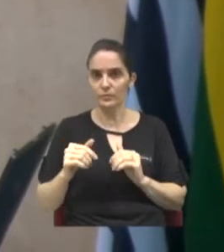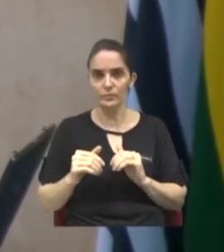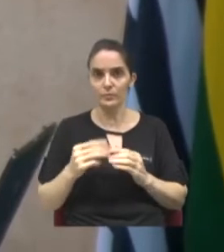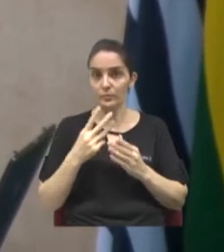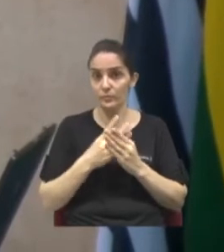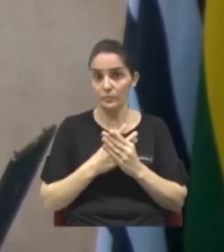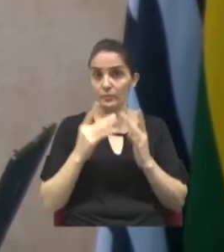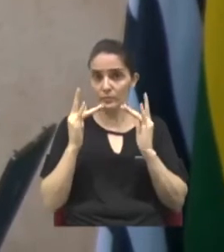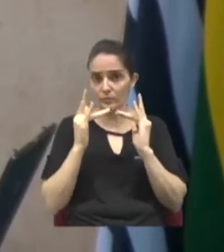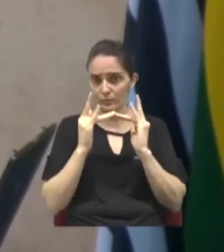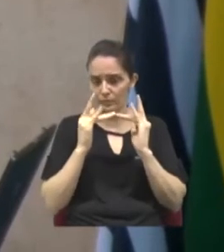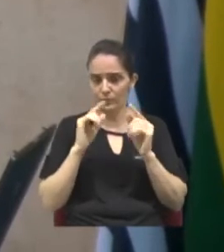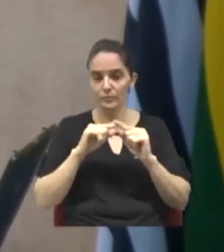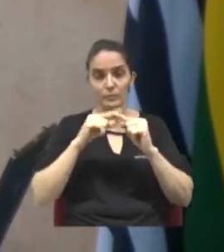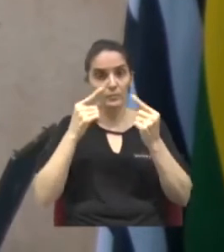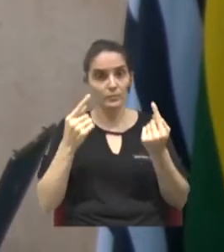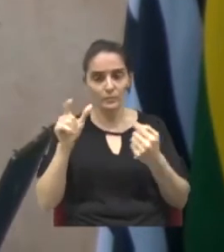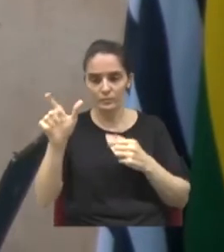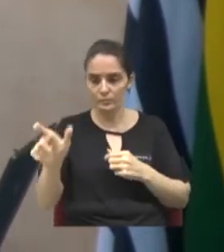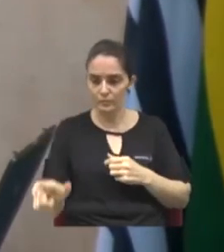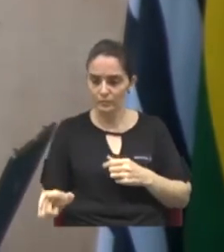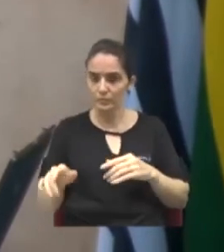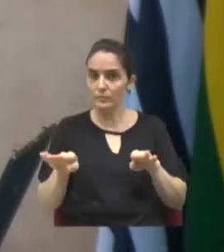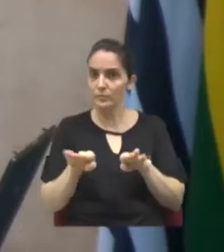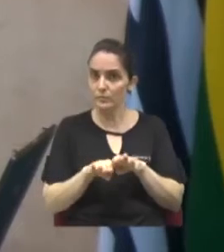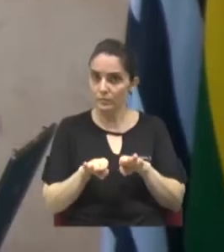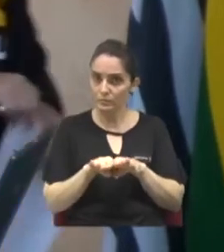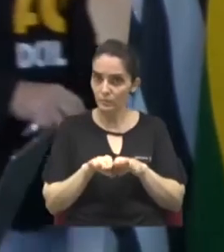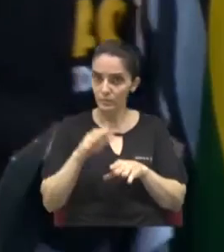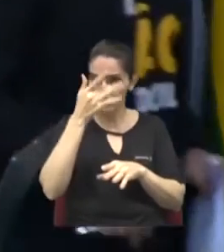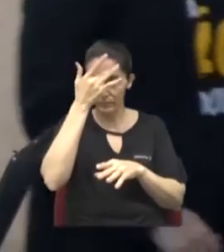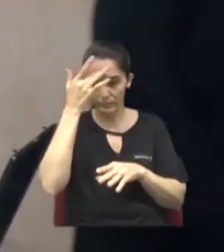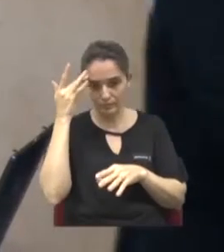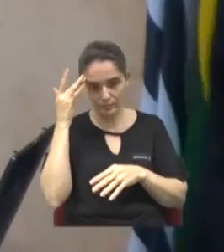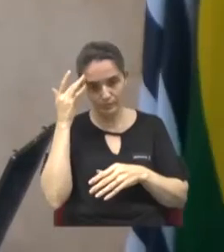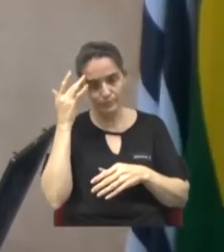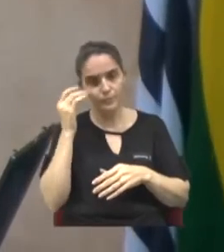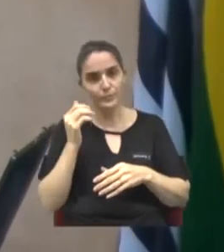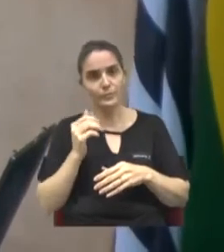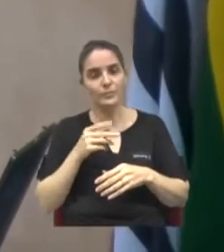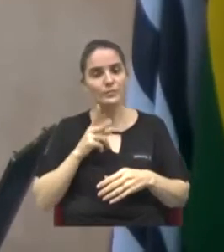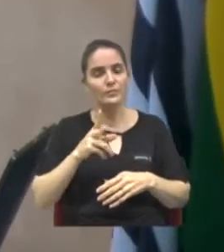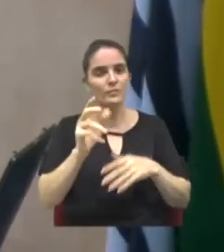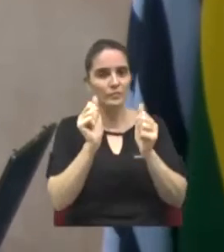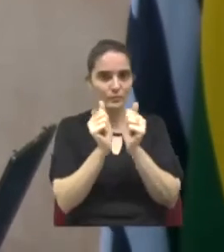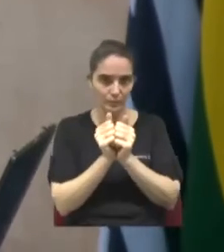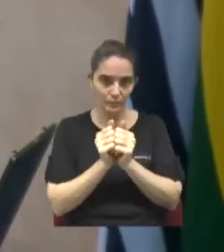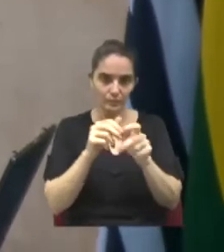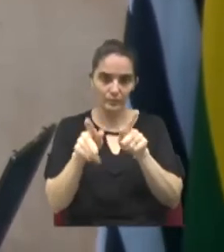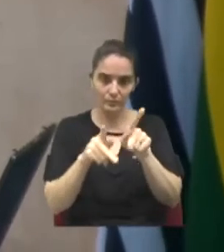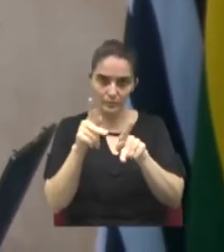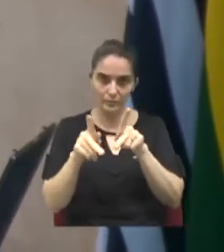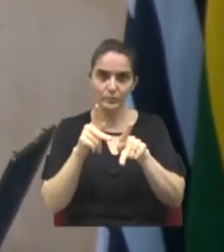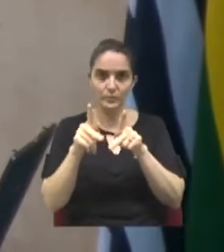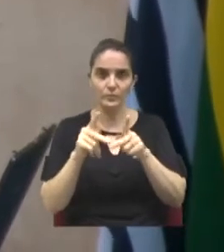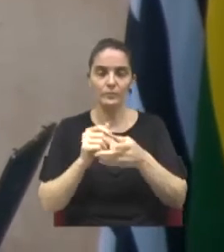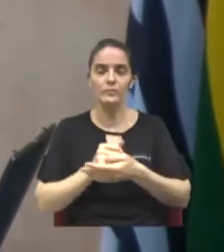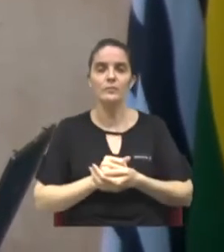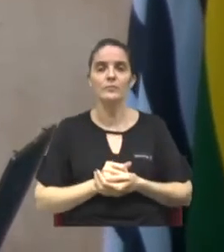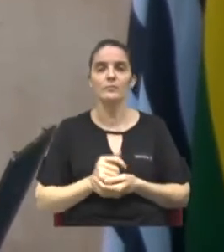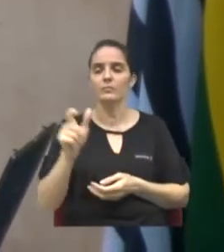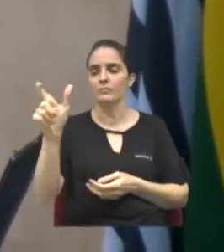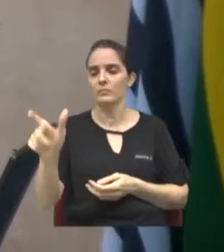era também uma pessoa muito próxima da população, talvez até gostasse